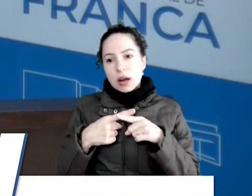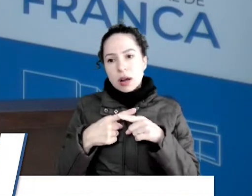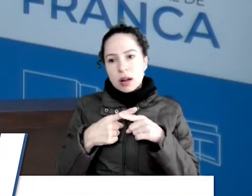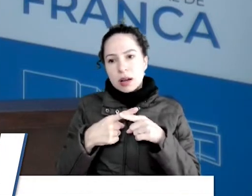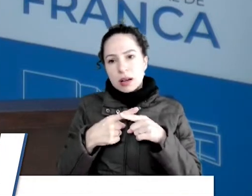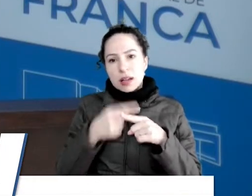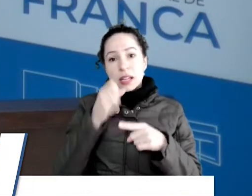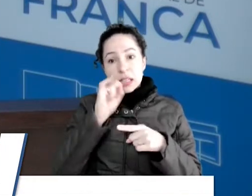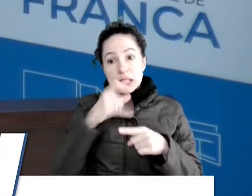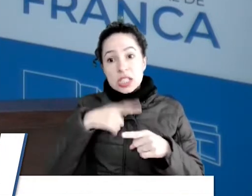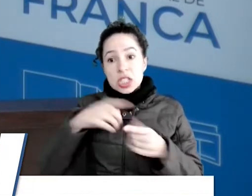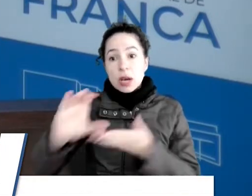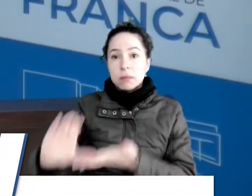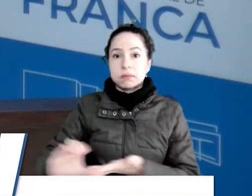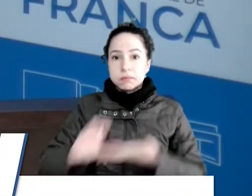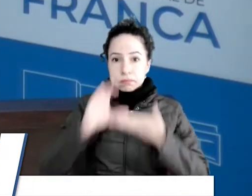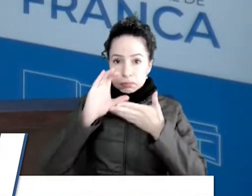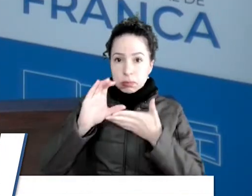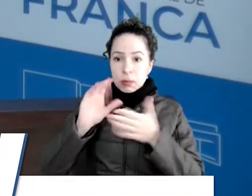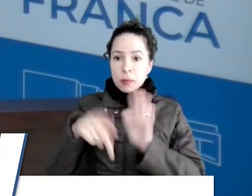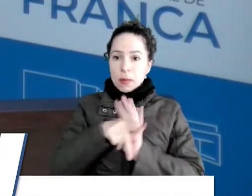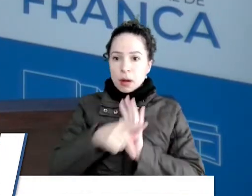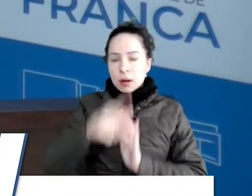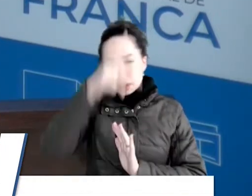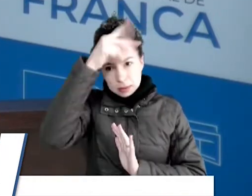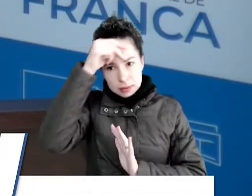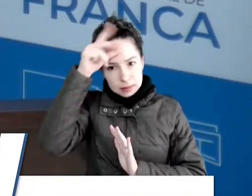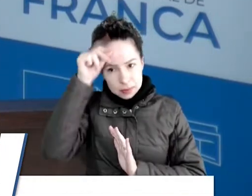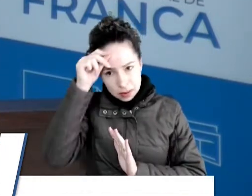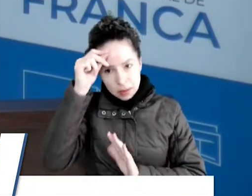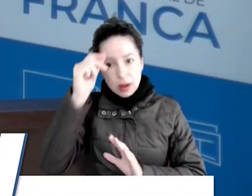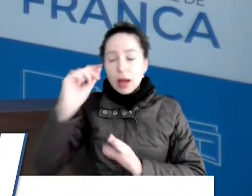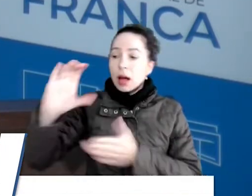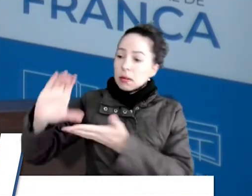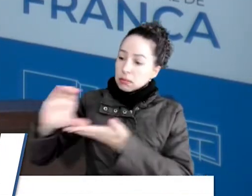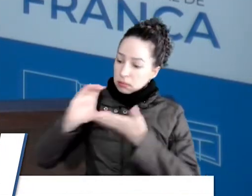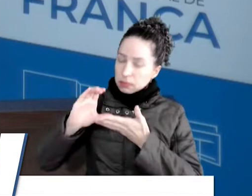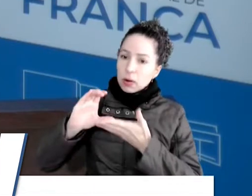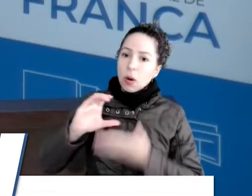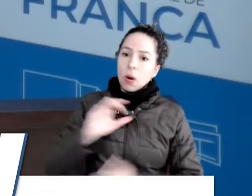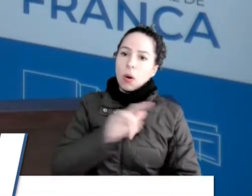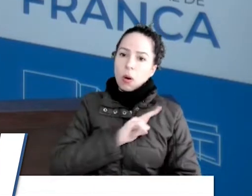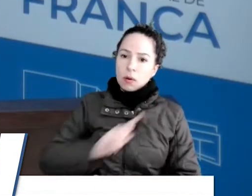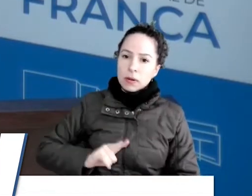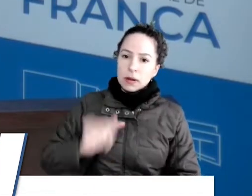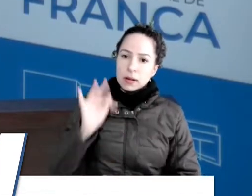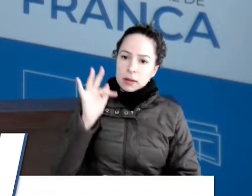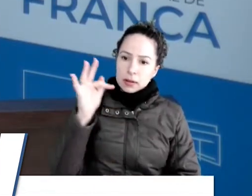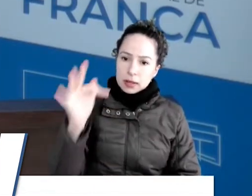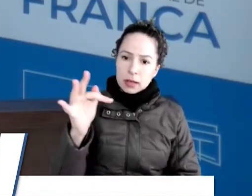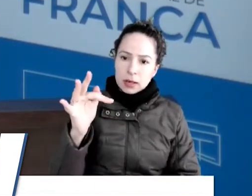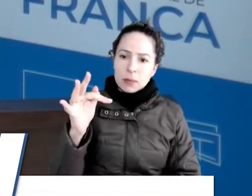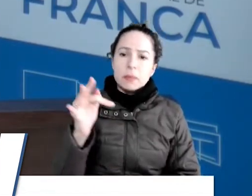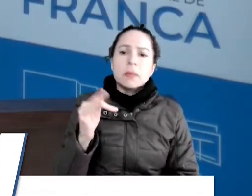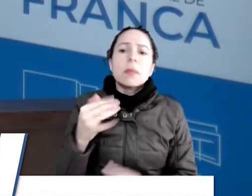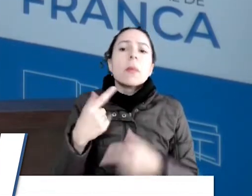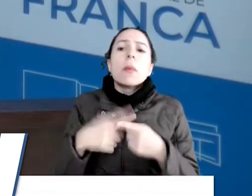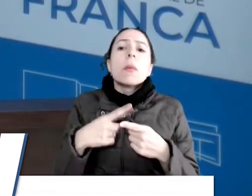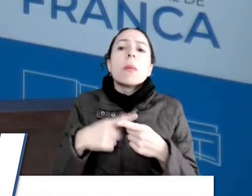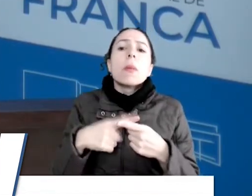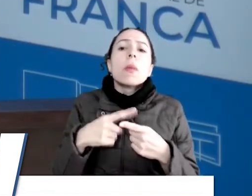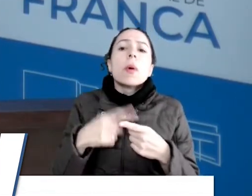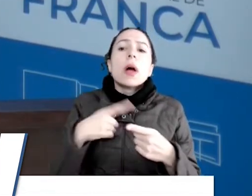recurso no caixa da prefeitura, depositados pelo governo federal, por que havia paralisação das obras.